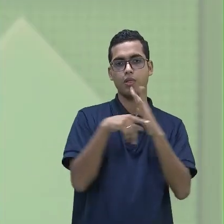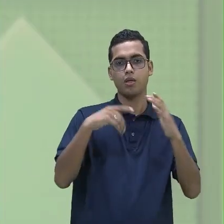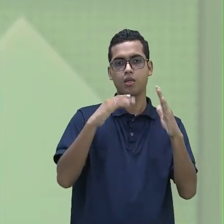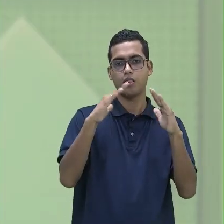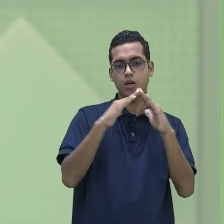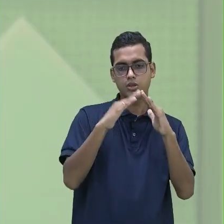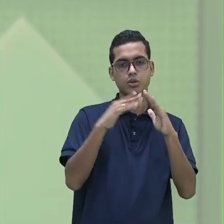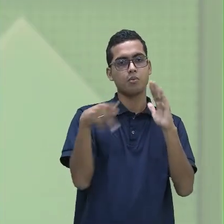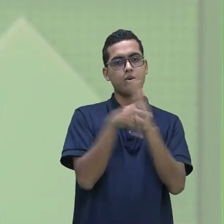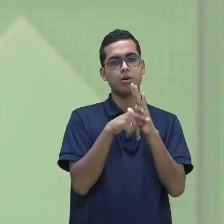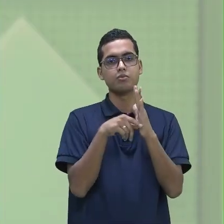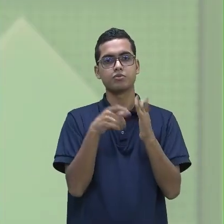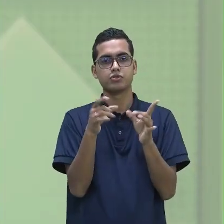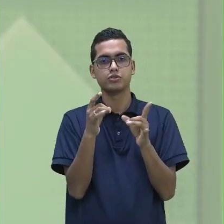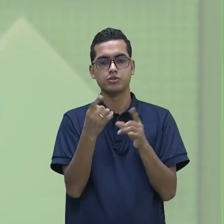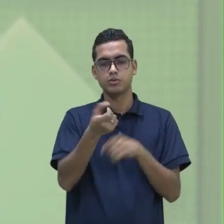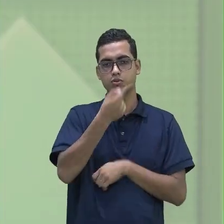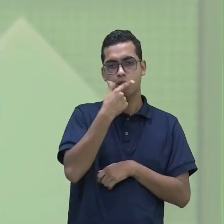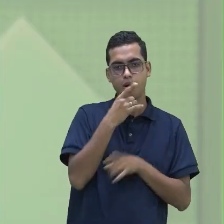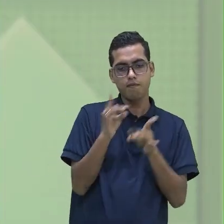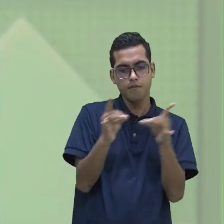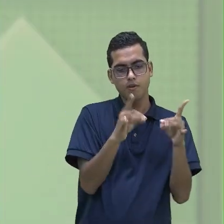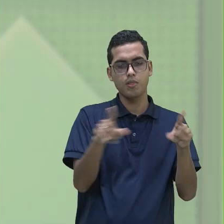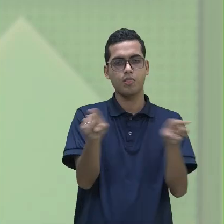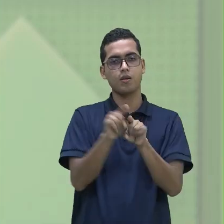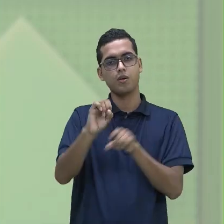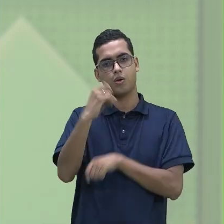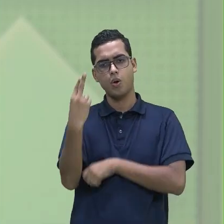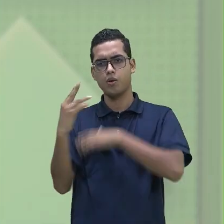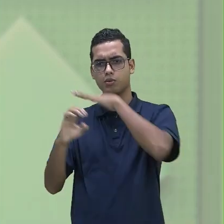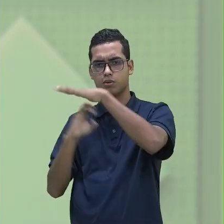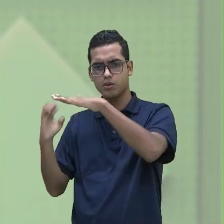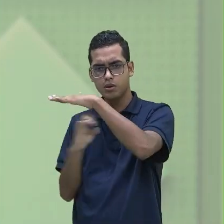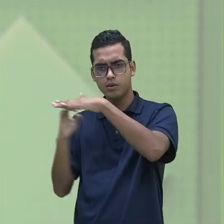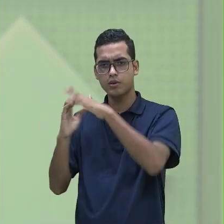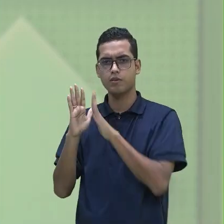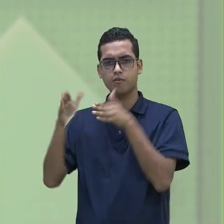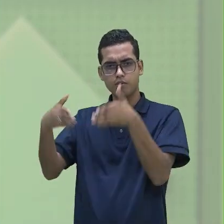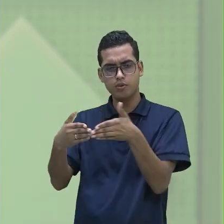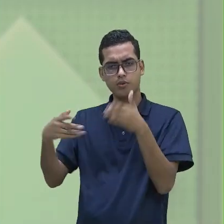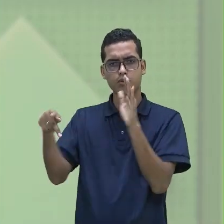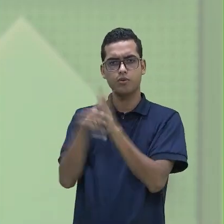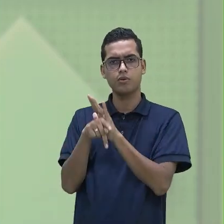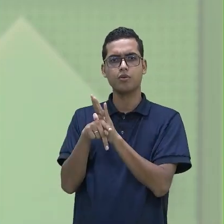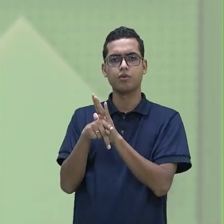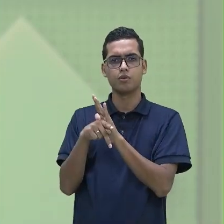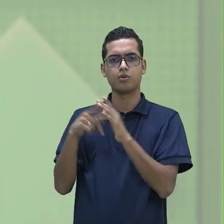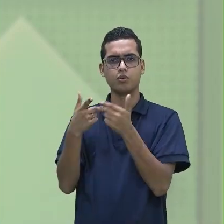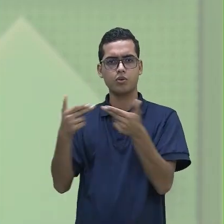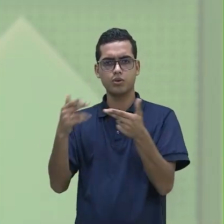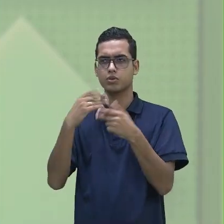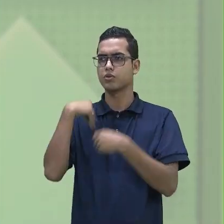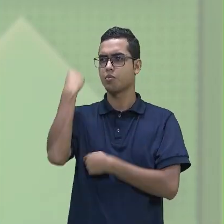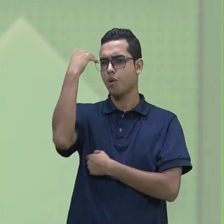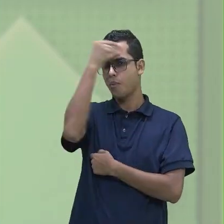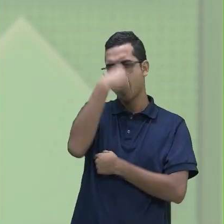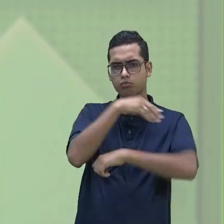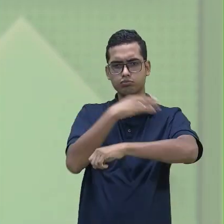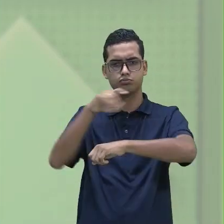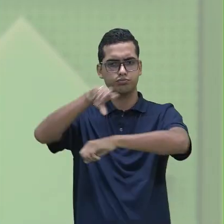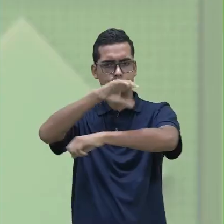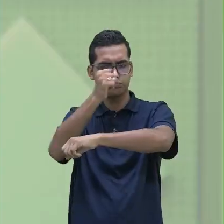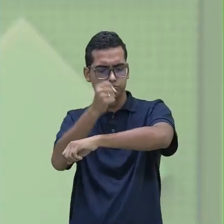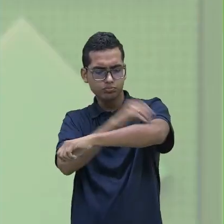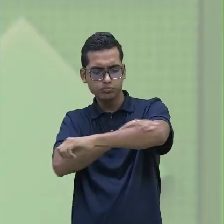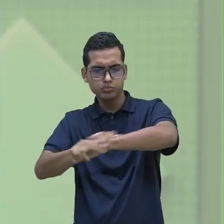alguma empresa que seja especializada em fitoterápicos ou fitocosméticos, aqueles que são